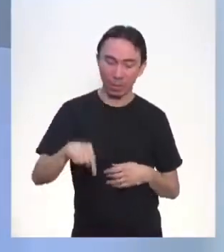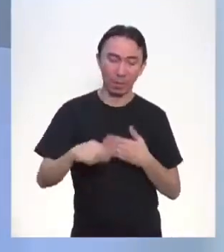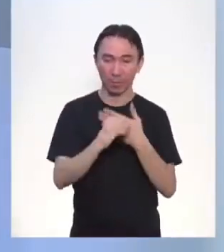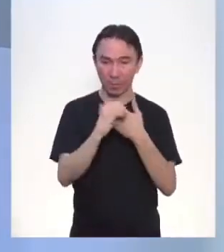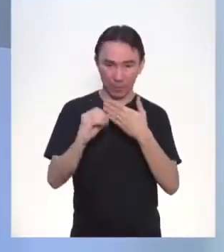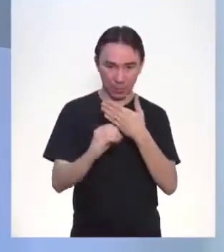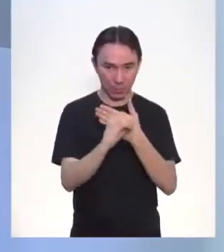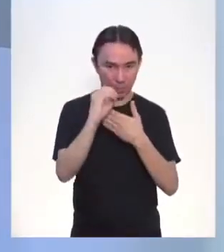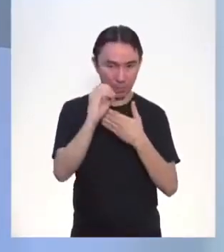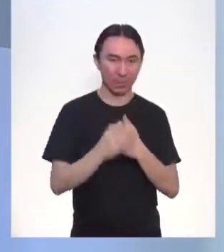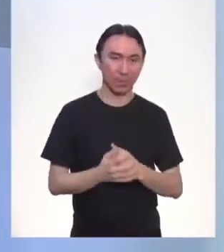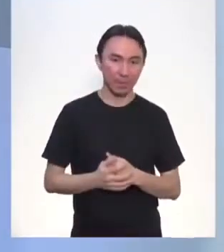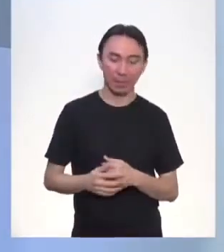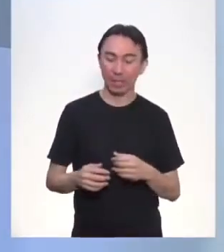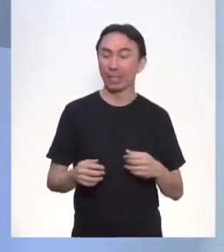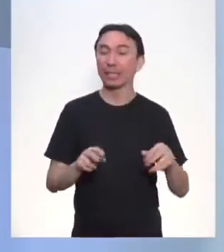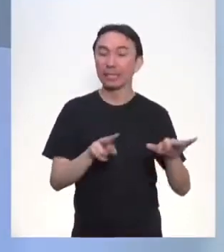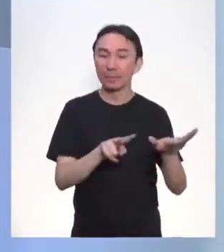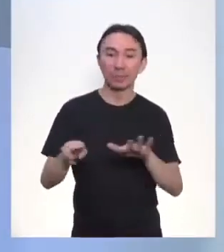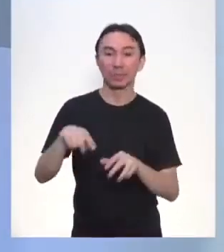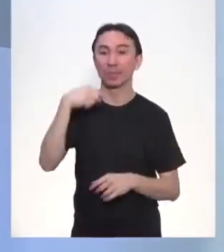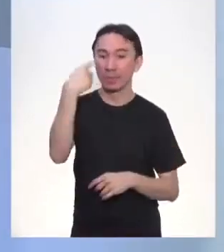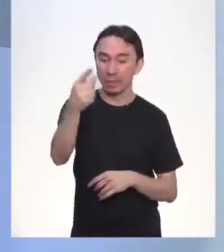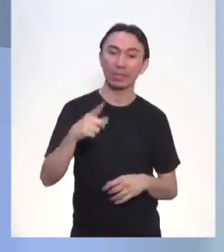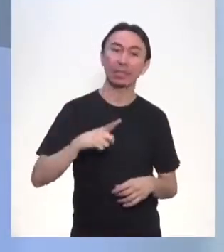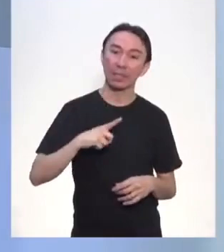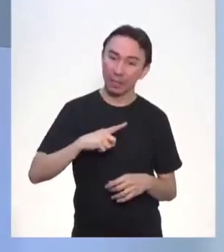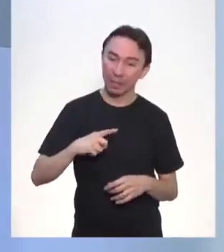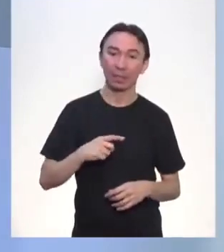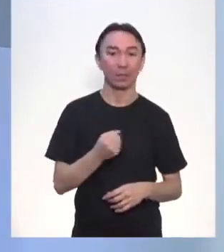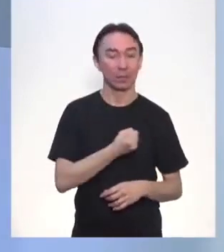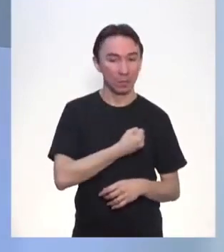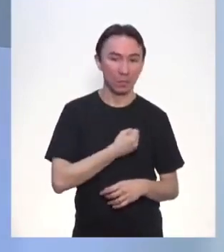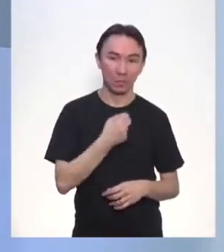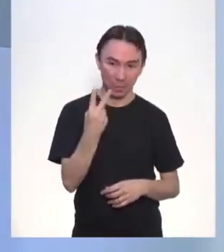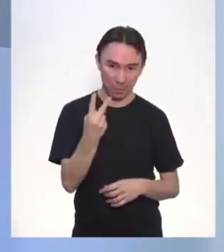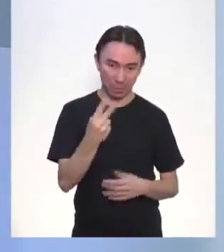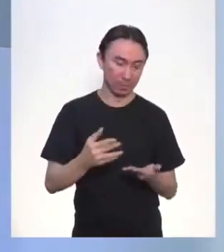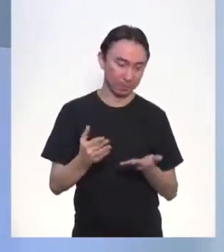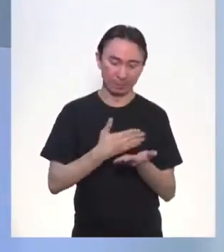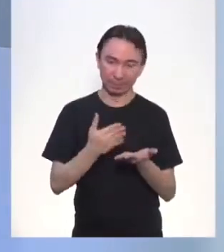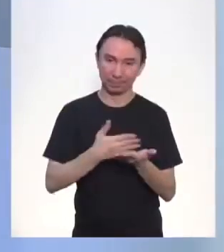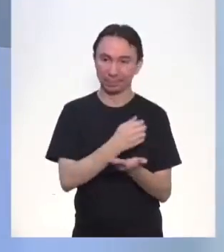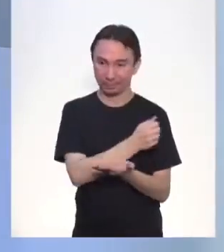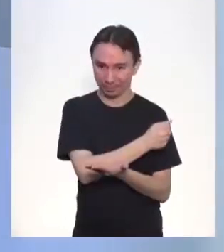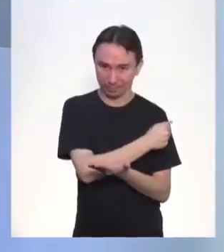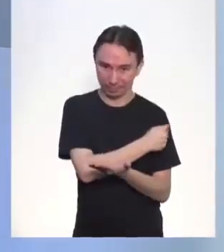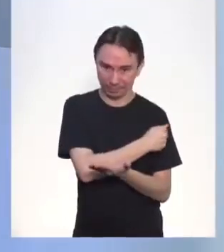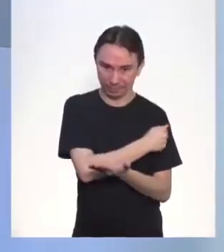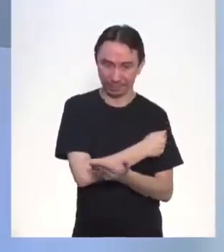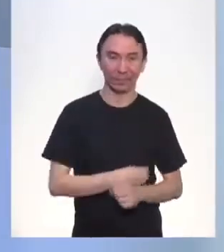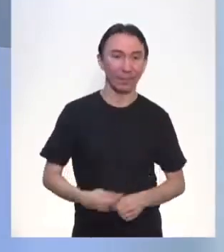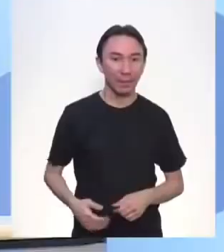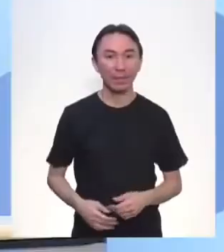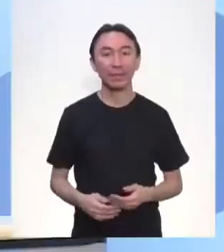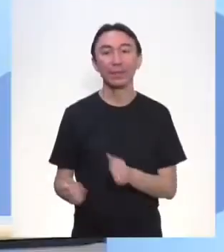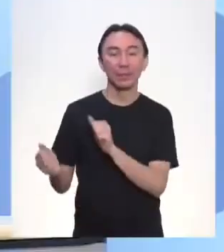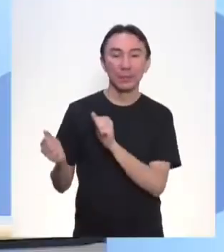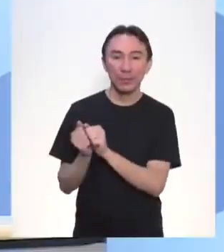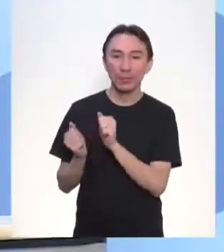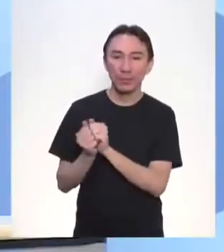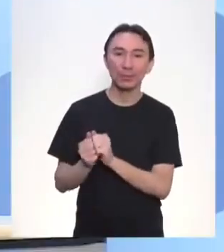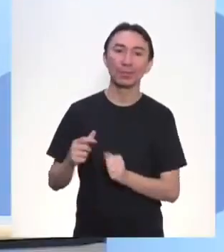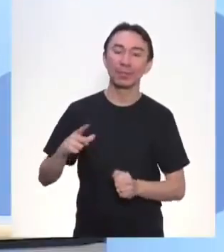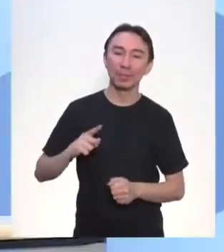1 e semana que vem vai ser a situação 2 já do caderno do Aprender Sempre. Eu estou na companhia do professor Tony.